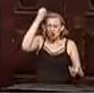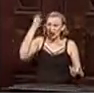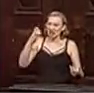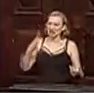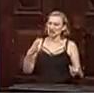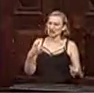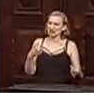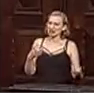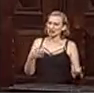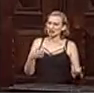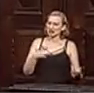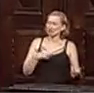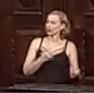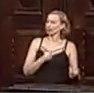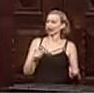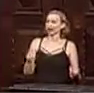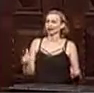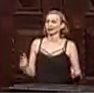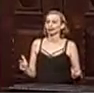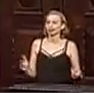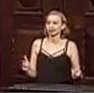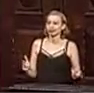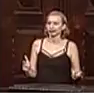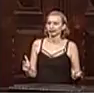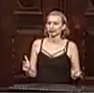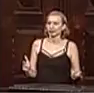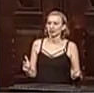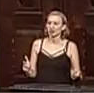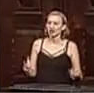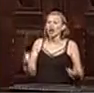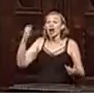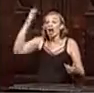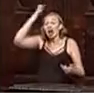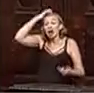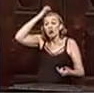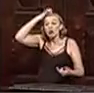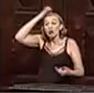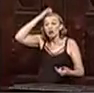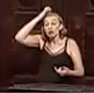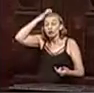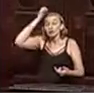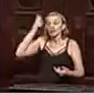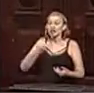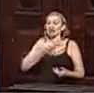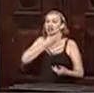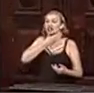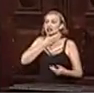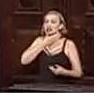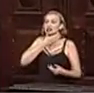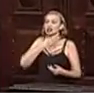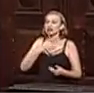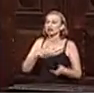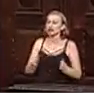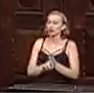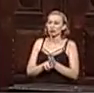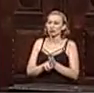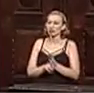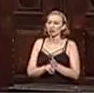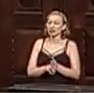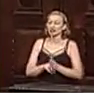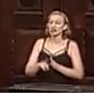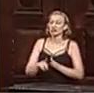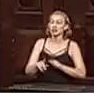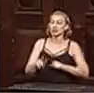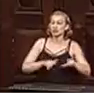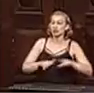política, institucional, econômica, ética e moral, agravada pelo golpe de Estado que está em curso no Brasil. Toda a